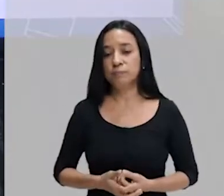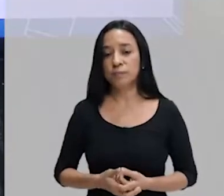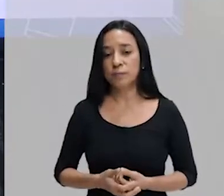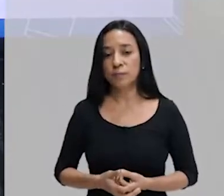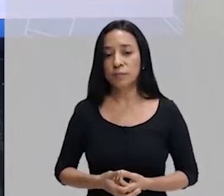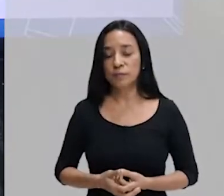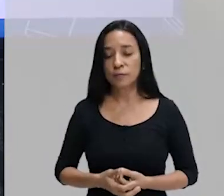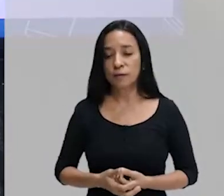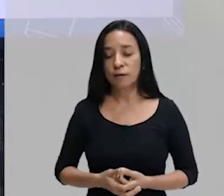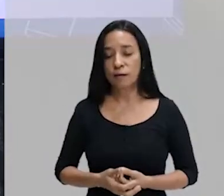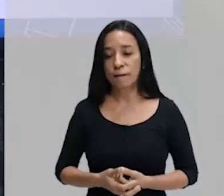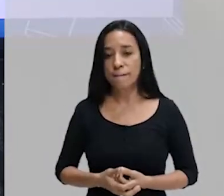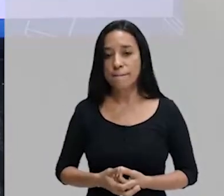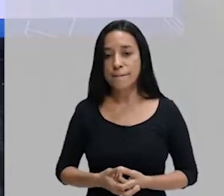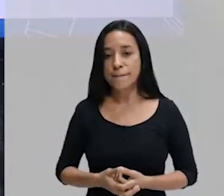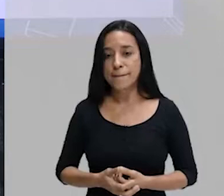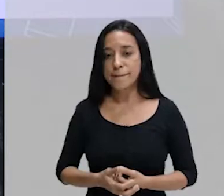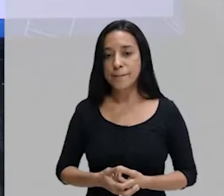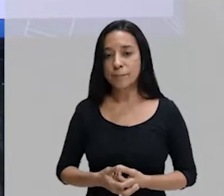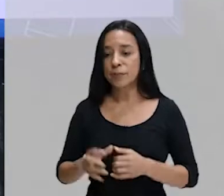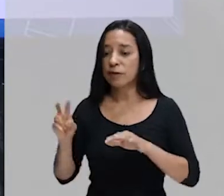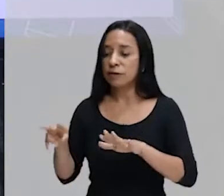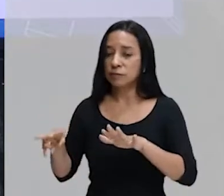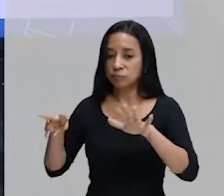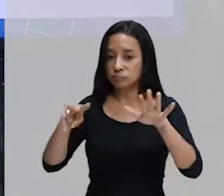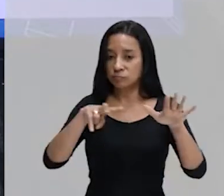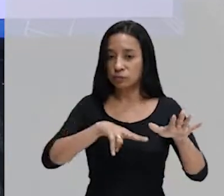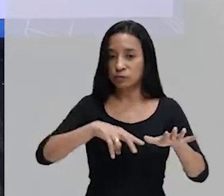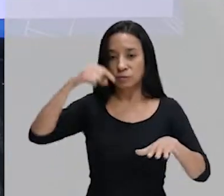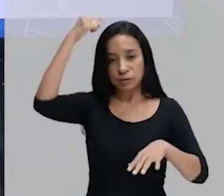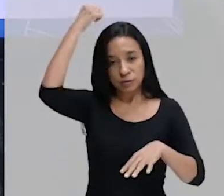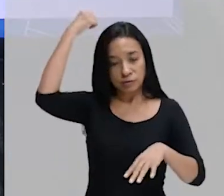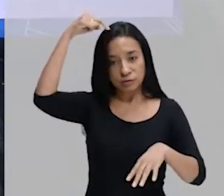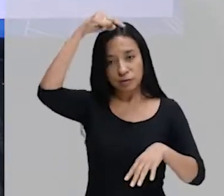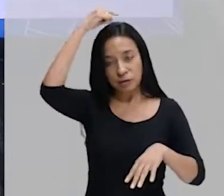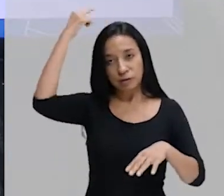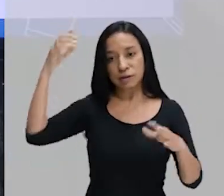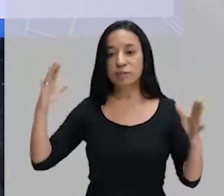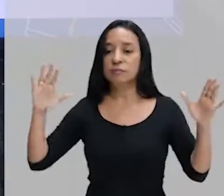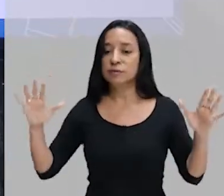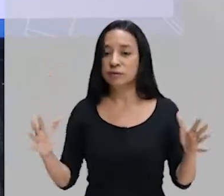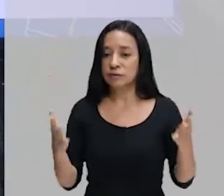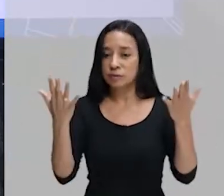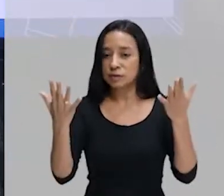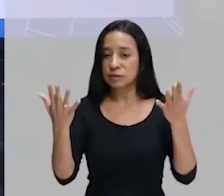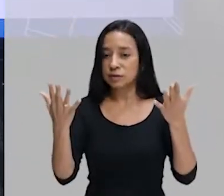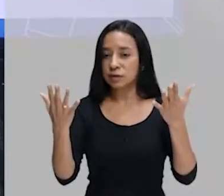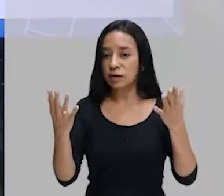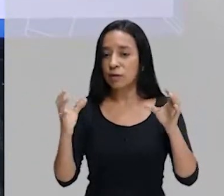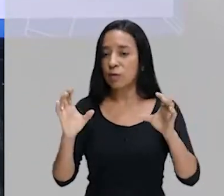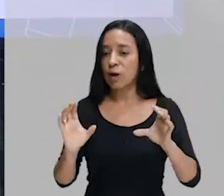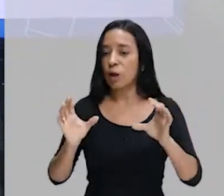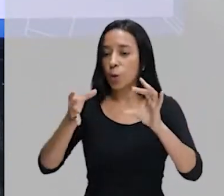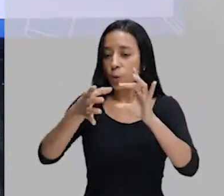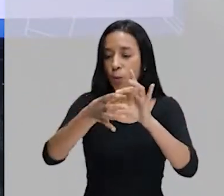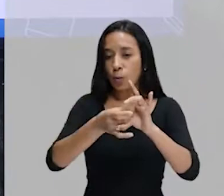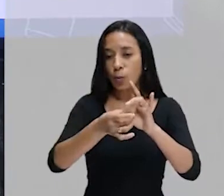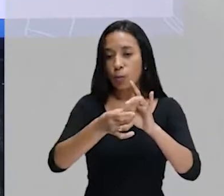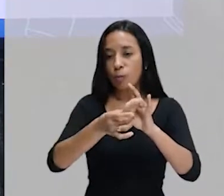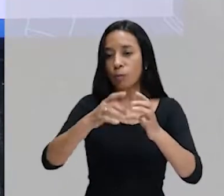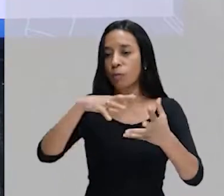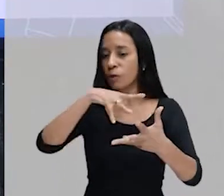Semana Santa é uma outra celebração que é muito comum a todo mundo, né? Todo o